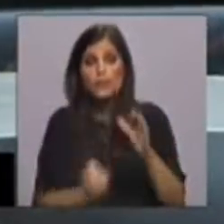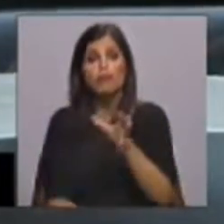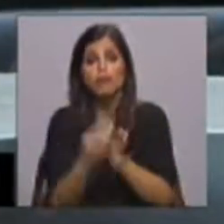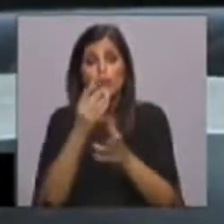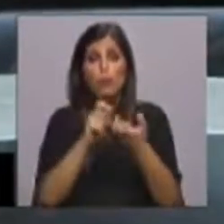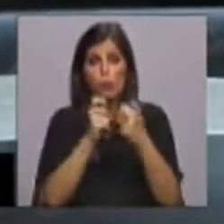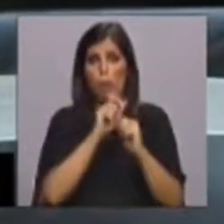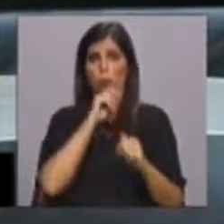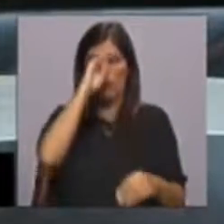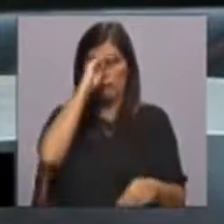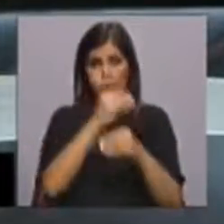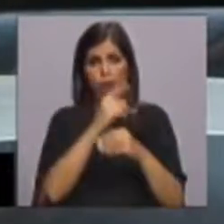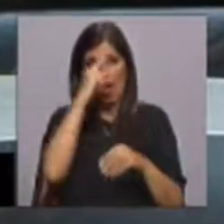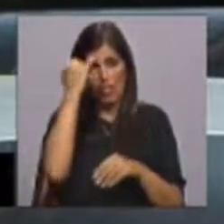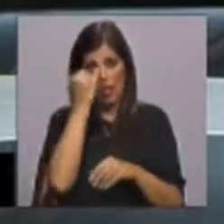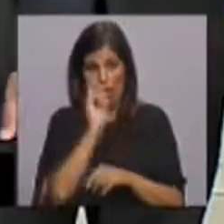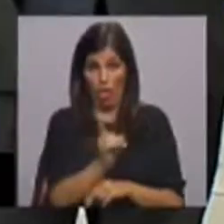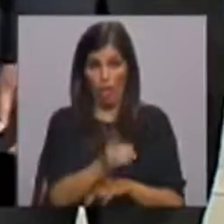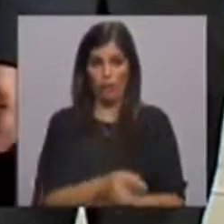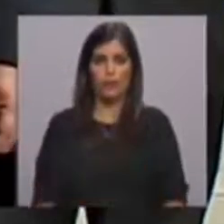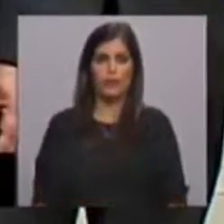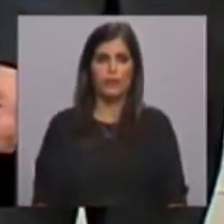comprometer essa idéia